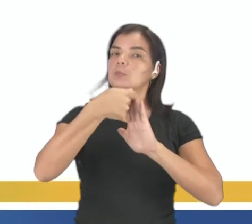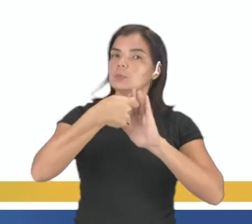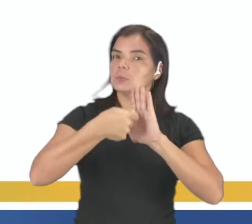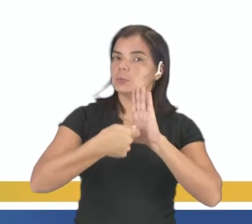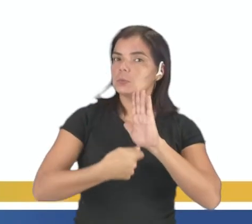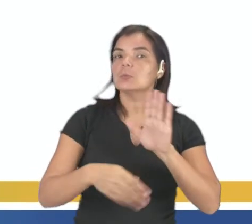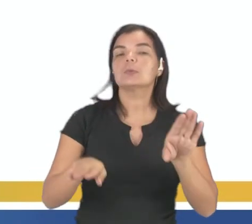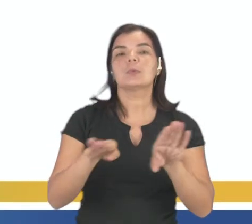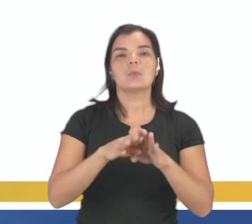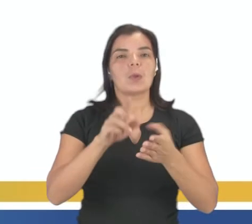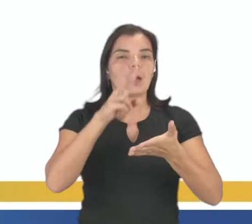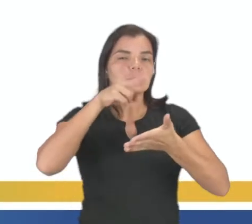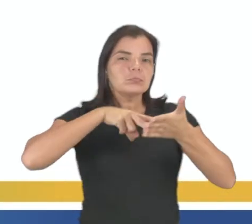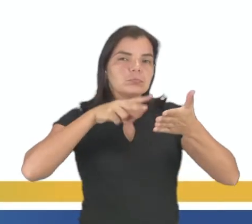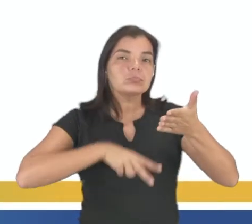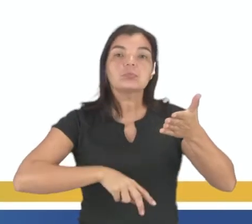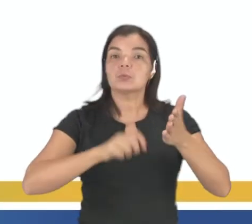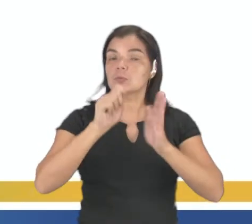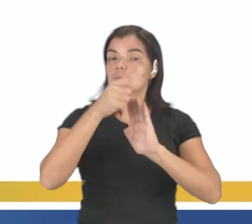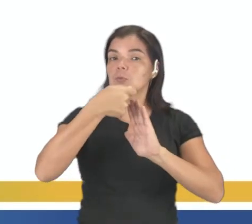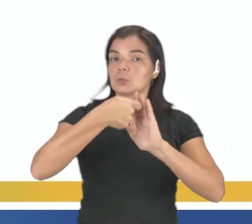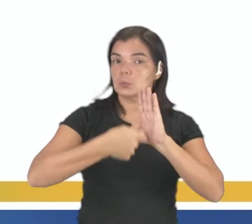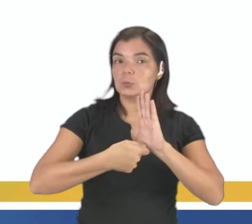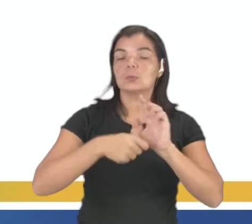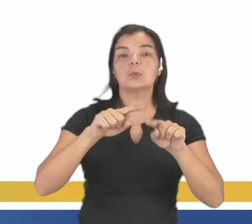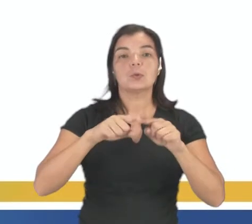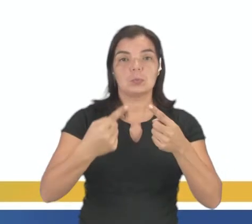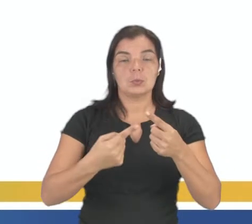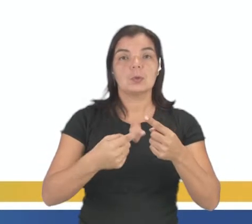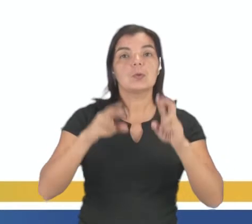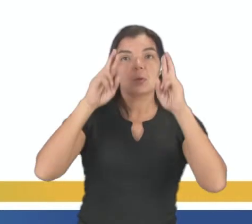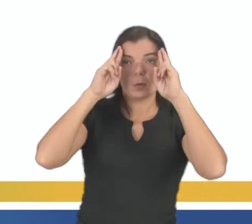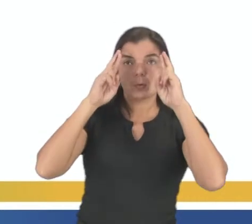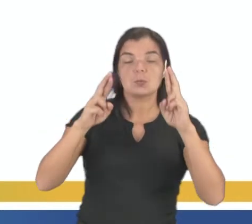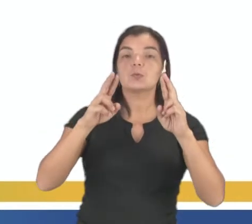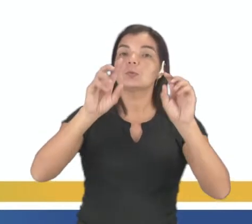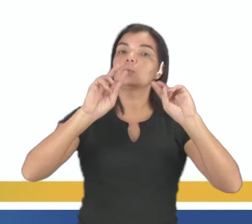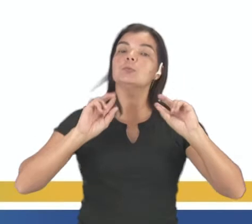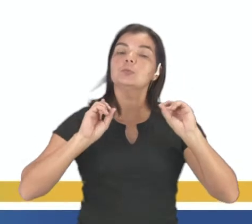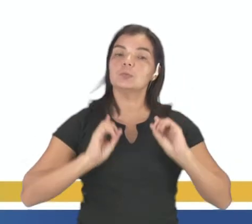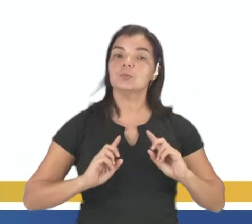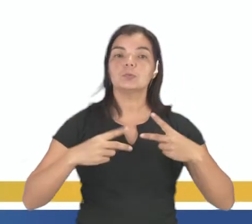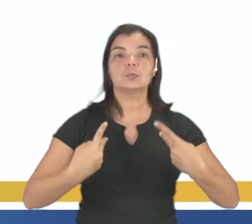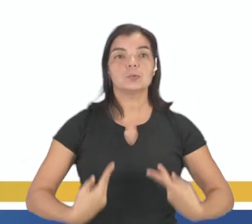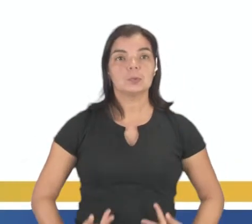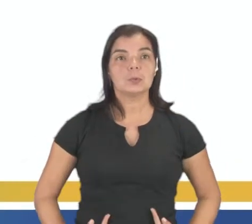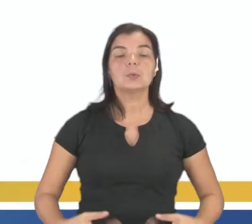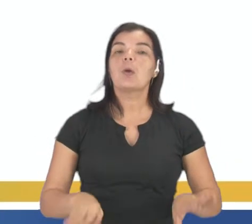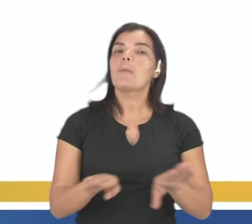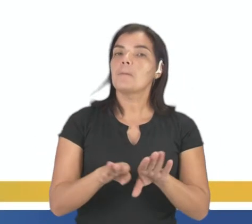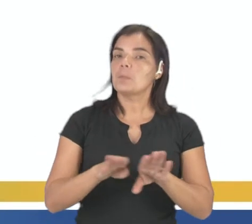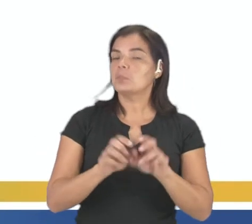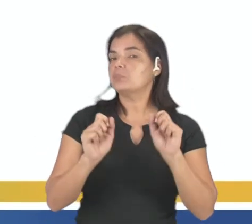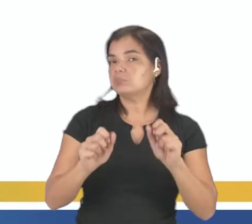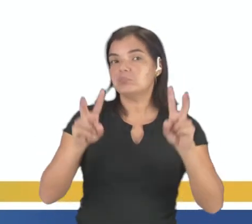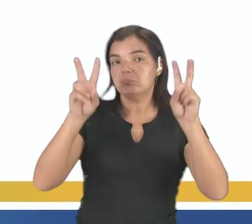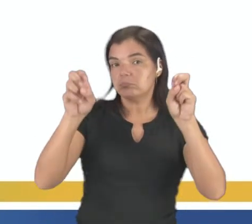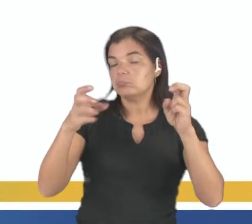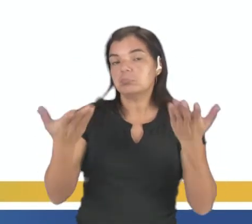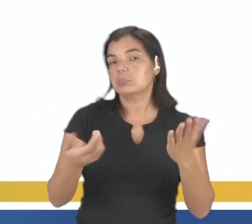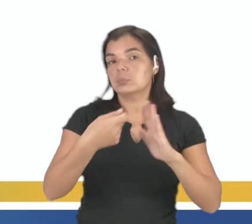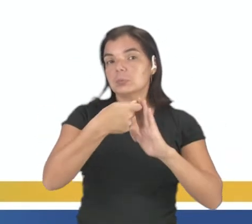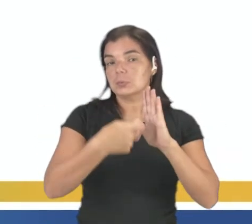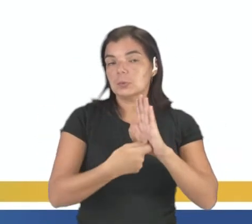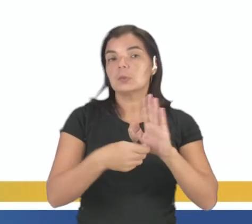cada vez que você lê o enunciado de uma redação, diga, posiciona-se respeitando os direitos humanos. Então, pode ser um tema de